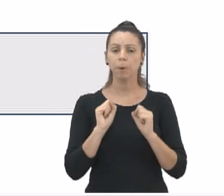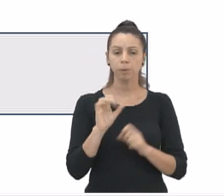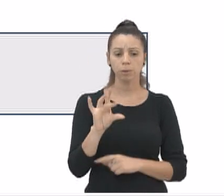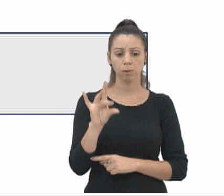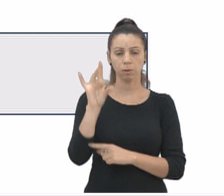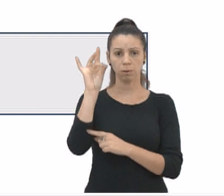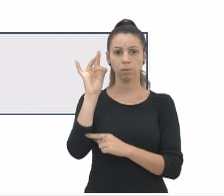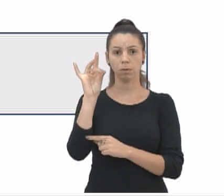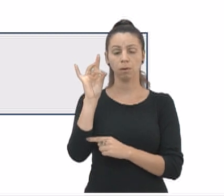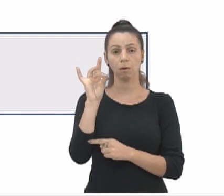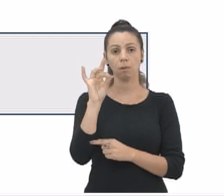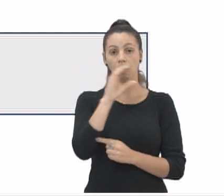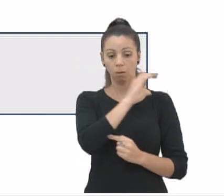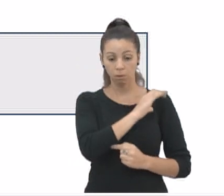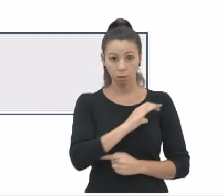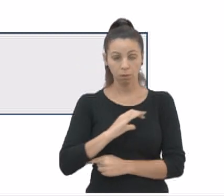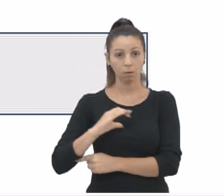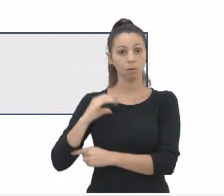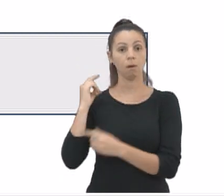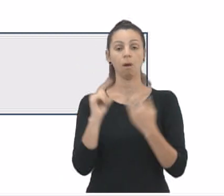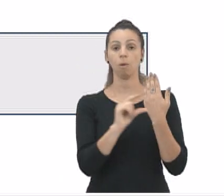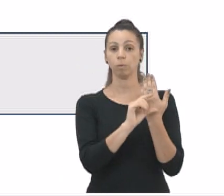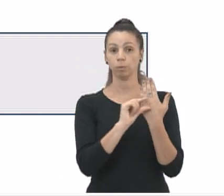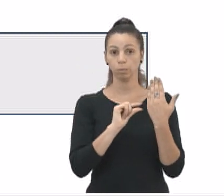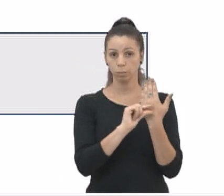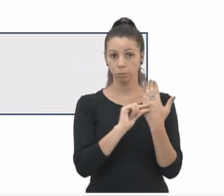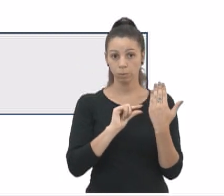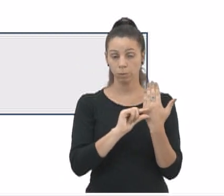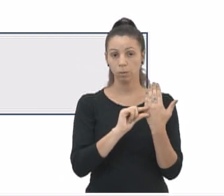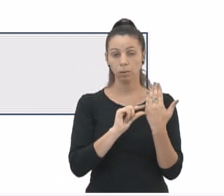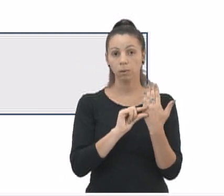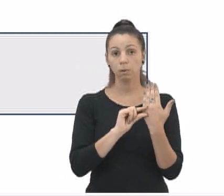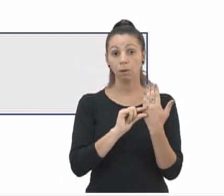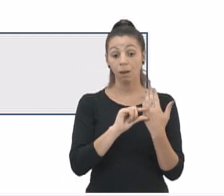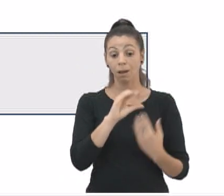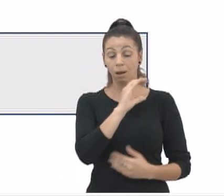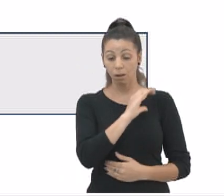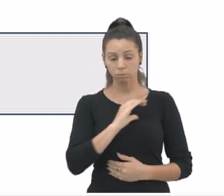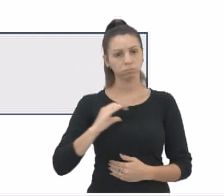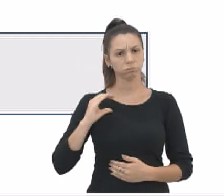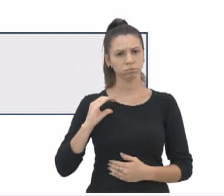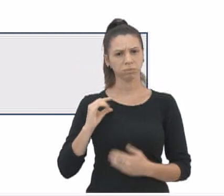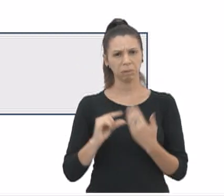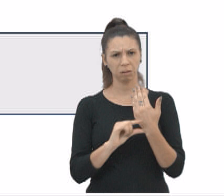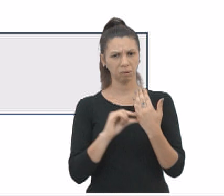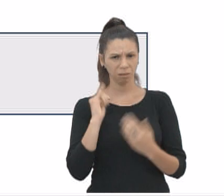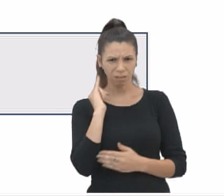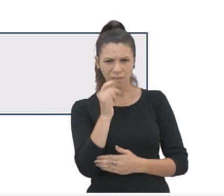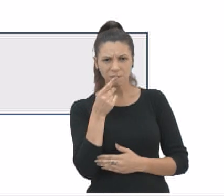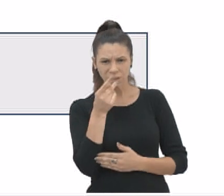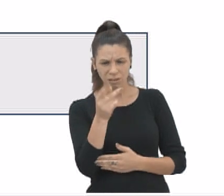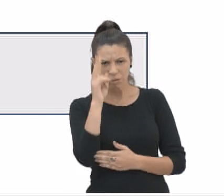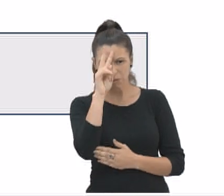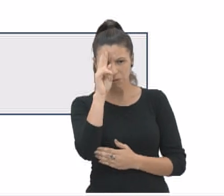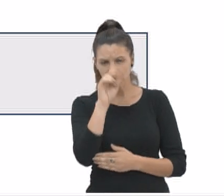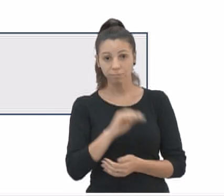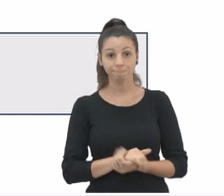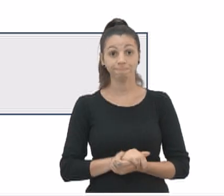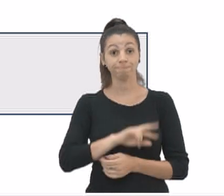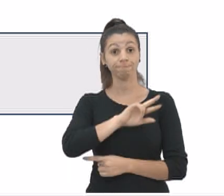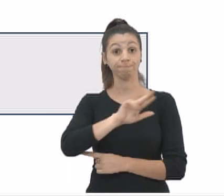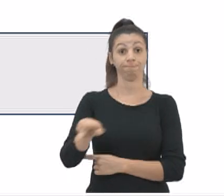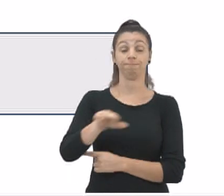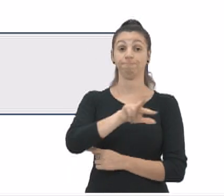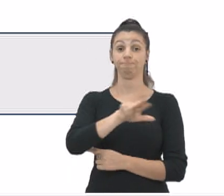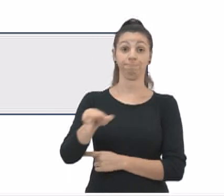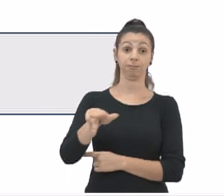veja, a Clarice Lispector como autora, é ela que está contando a história? Não é. Ela